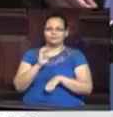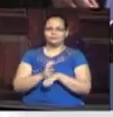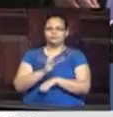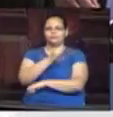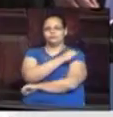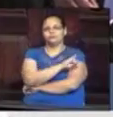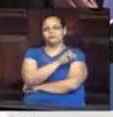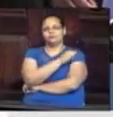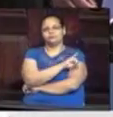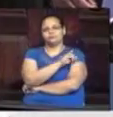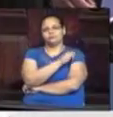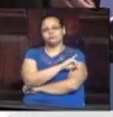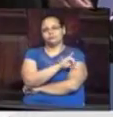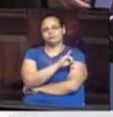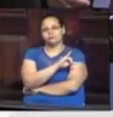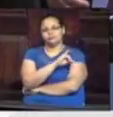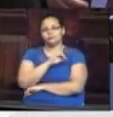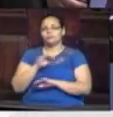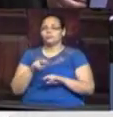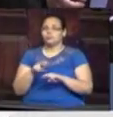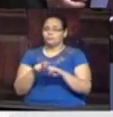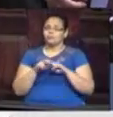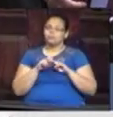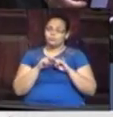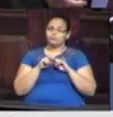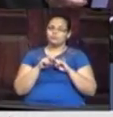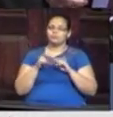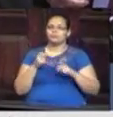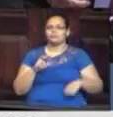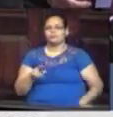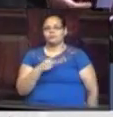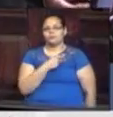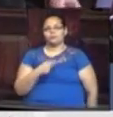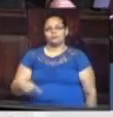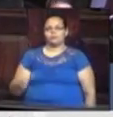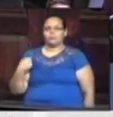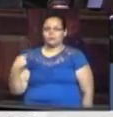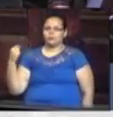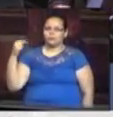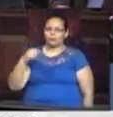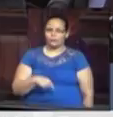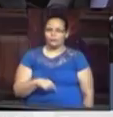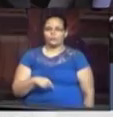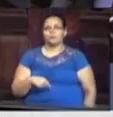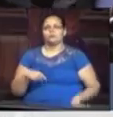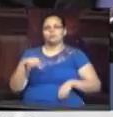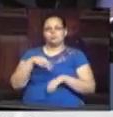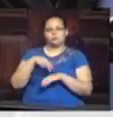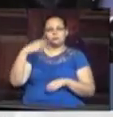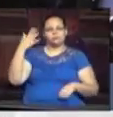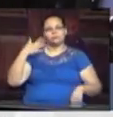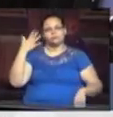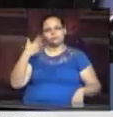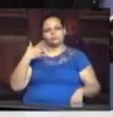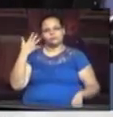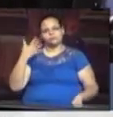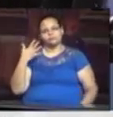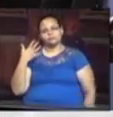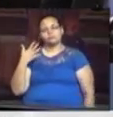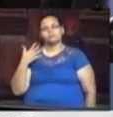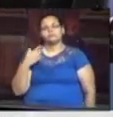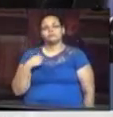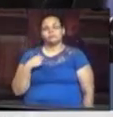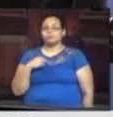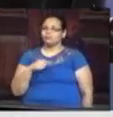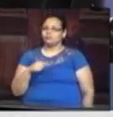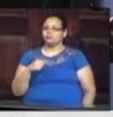Rio de Janeiro. Portanto, senhor presidente, eu venho aqui à tribuna manifestar